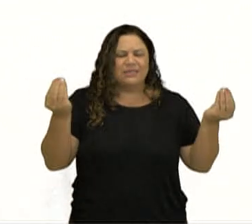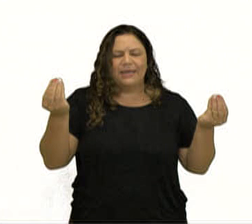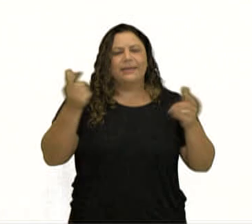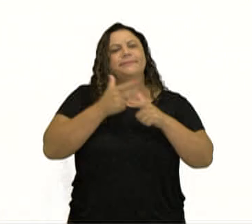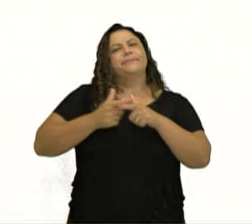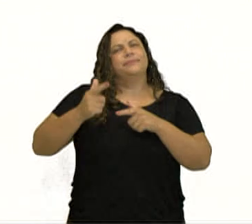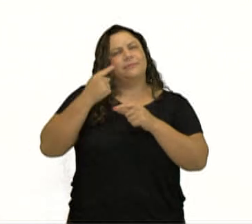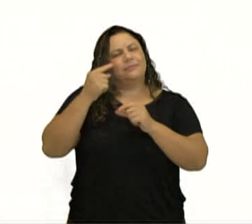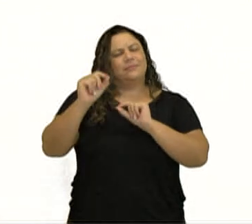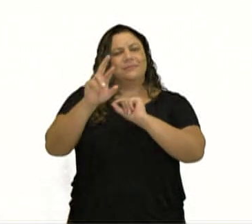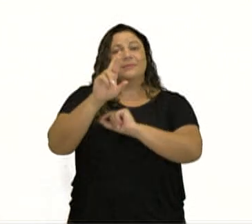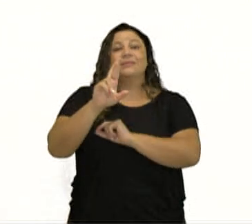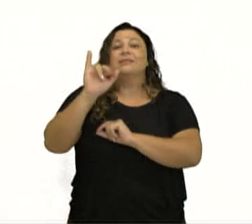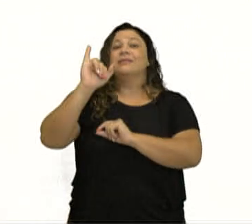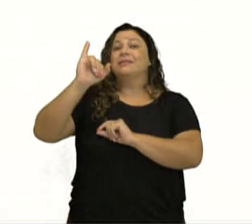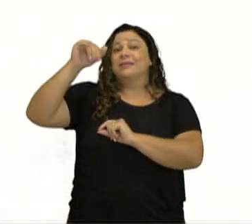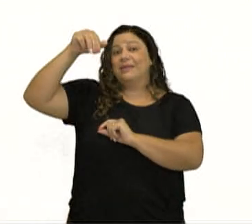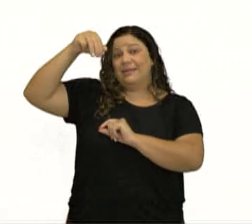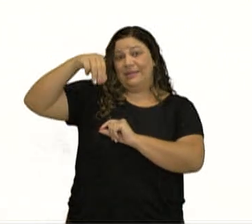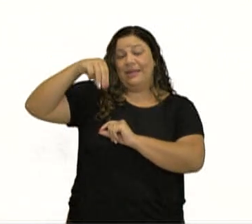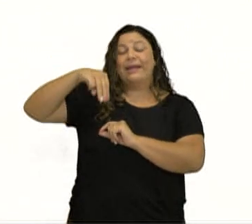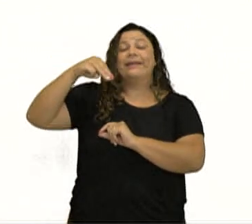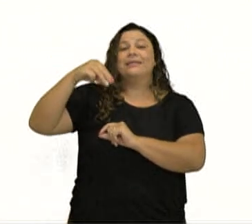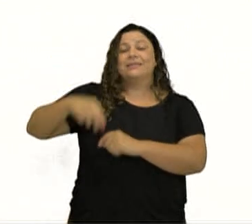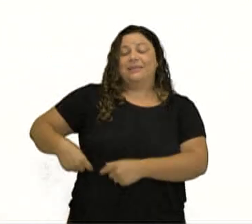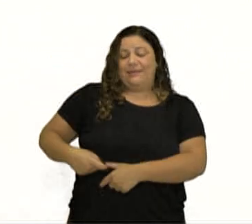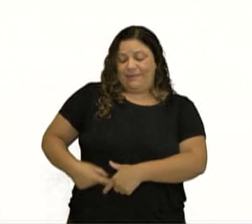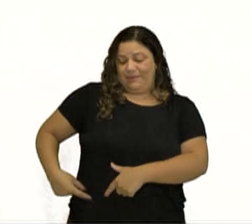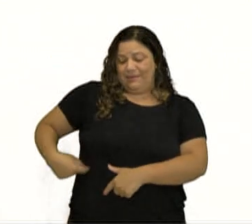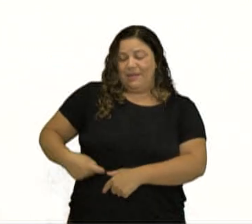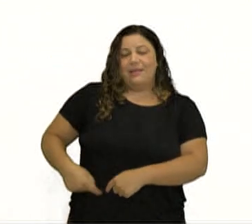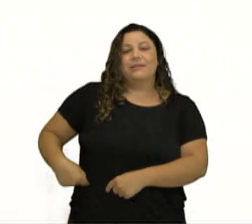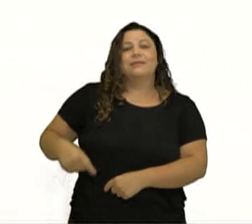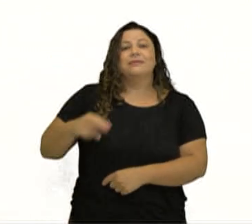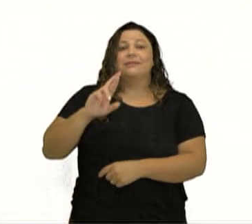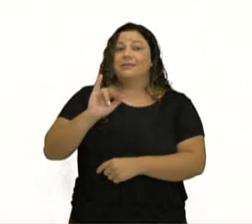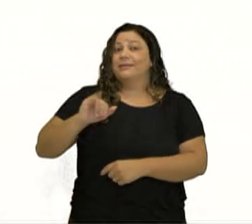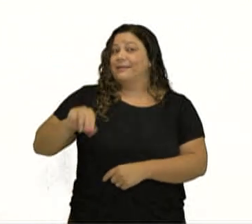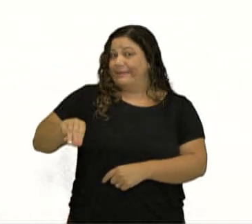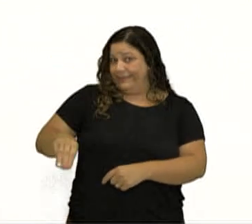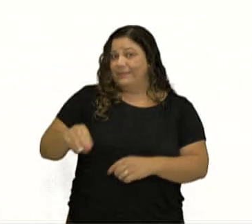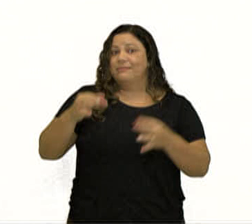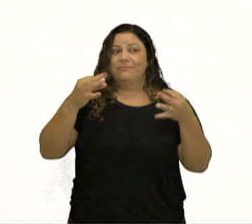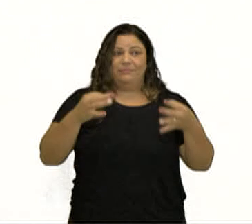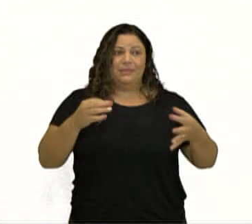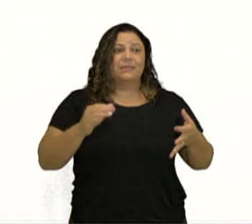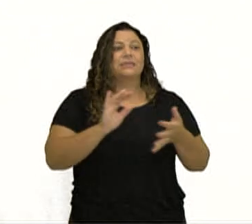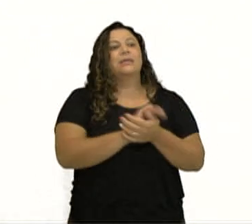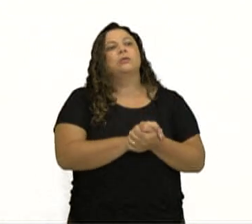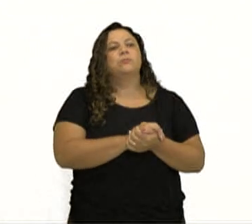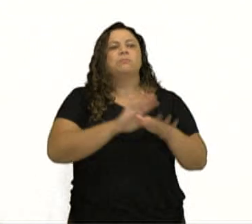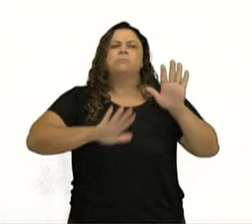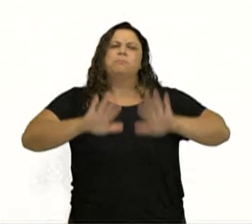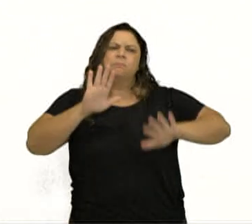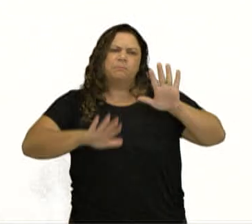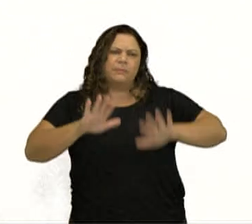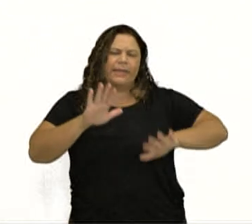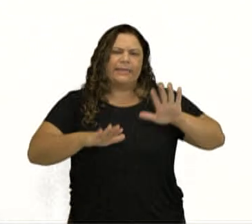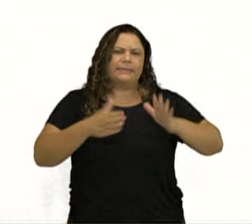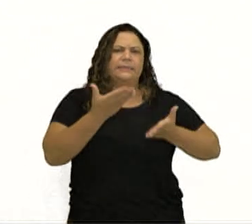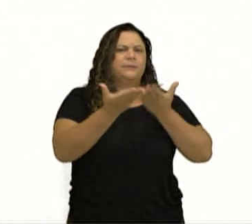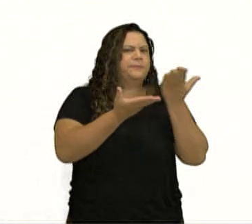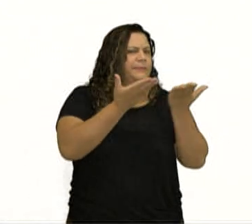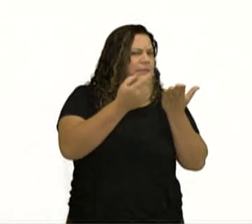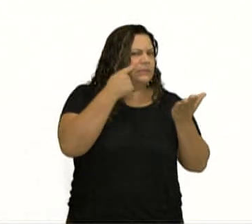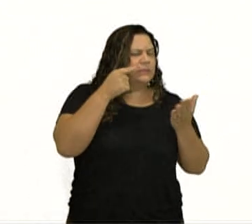o adjetivo da locução adjetiva dos rins. Tá? Então, renal, tá certo. Dependendo do paciente, o sal pode